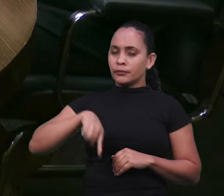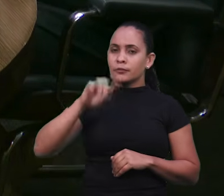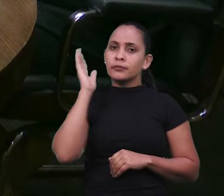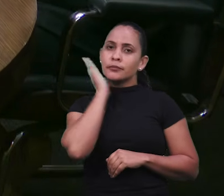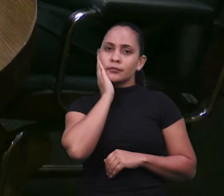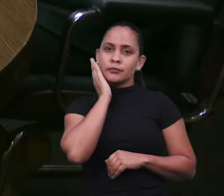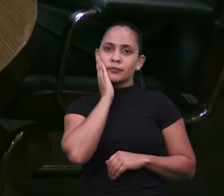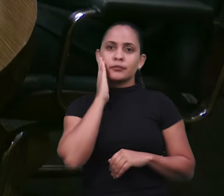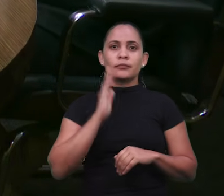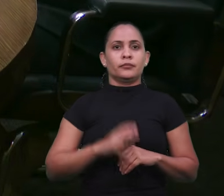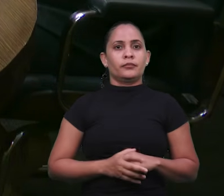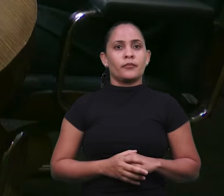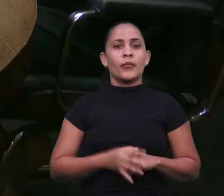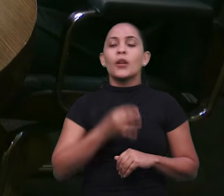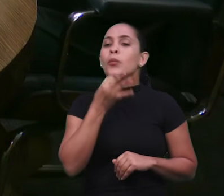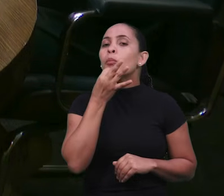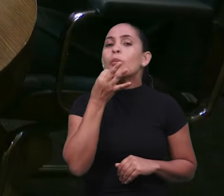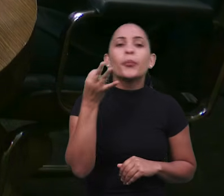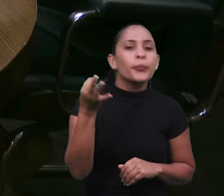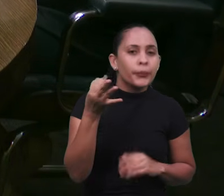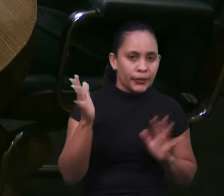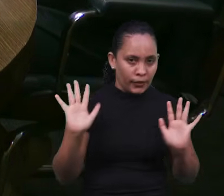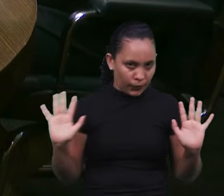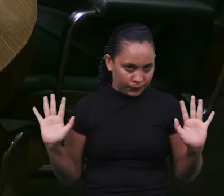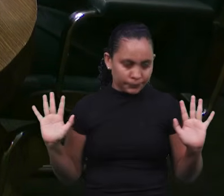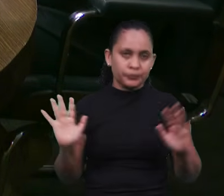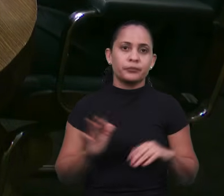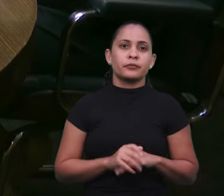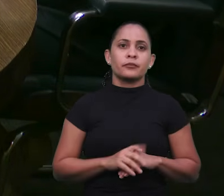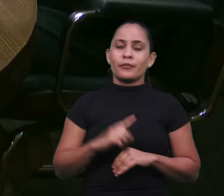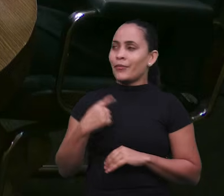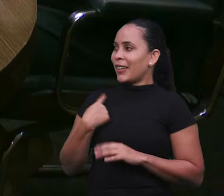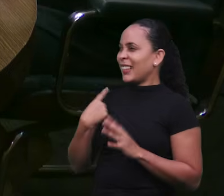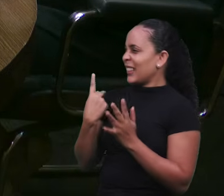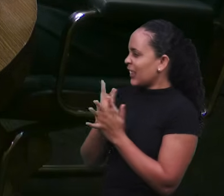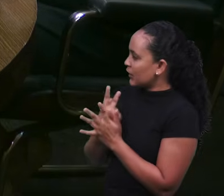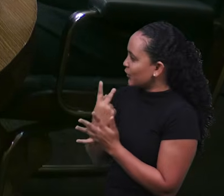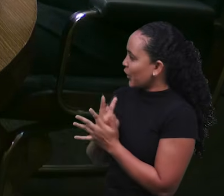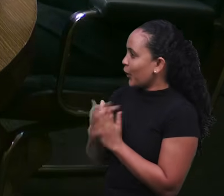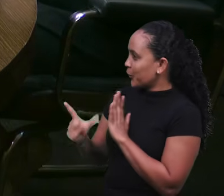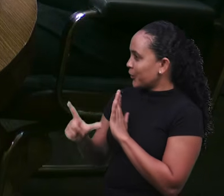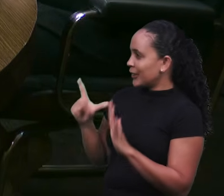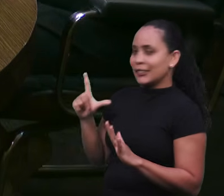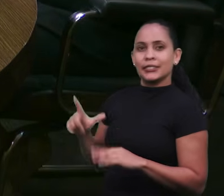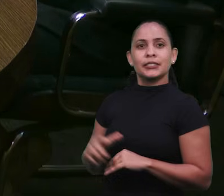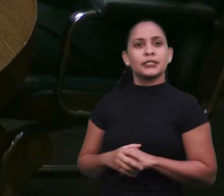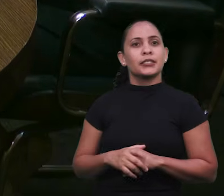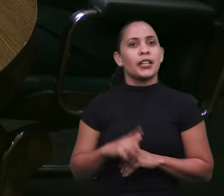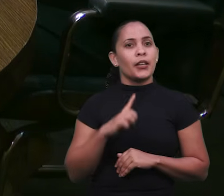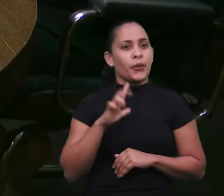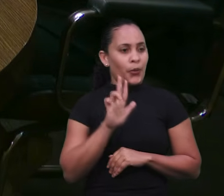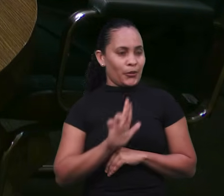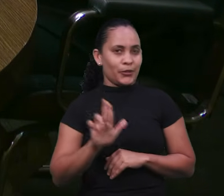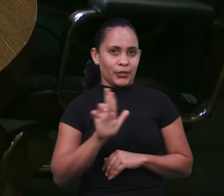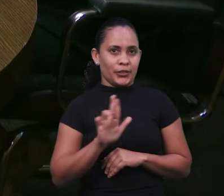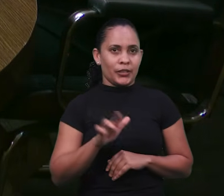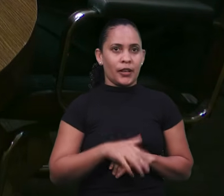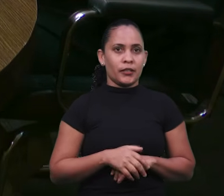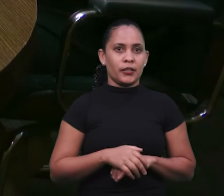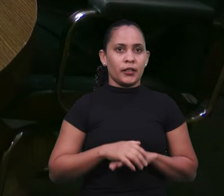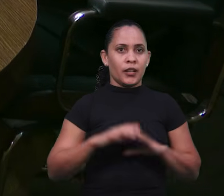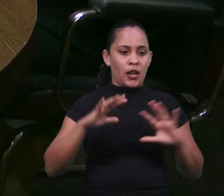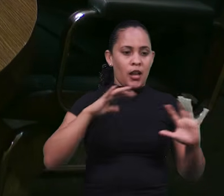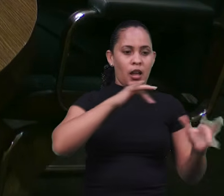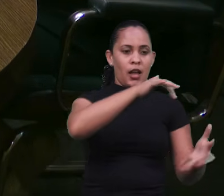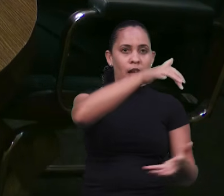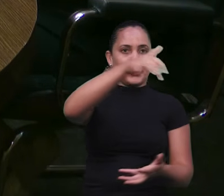não, irmãos, então uma os dica. irmãos viram como eu que a gente fazia errado. Eu gosto de usar isso aí que você falou, questão da terra, quando